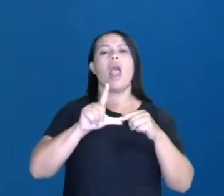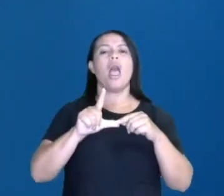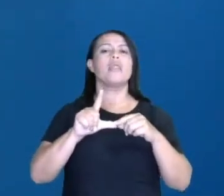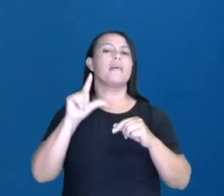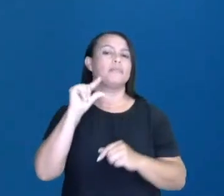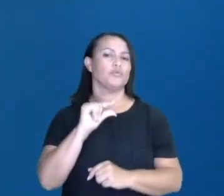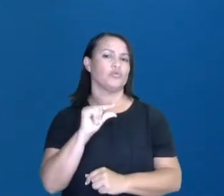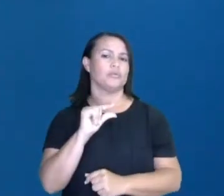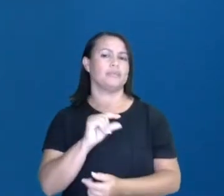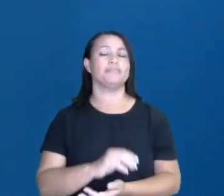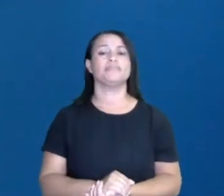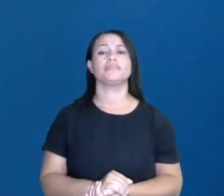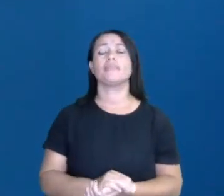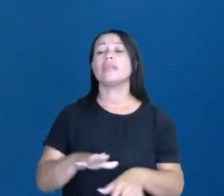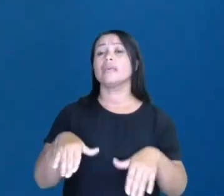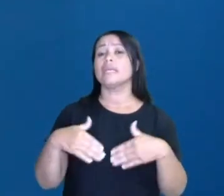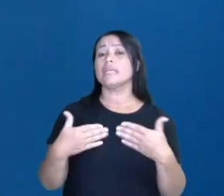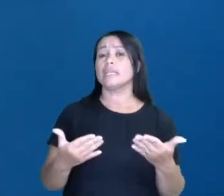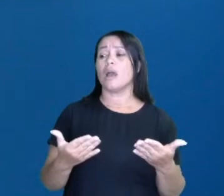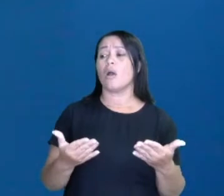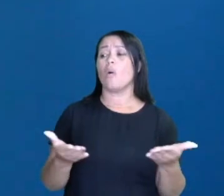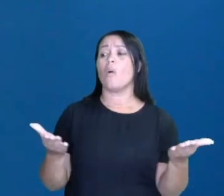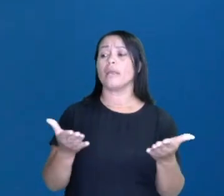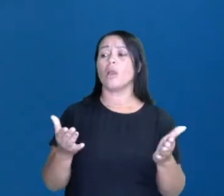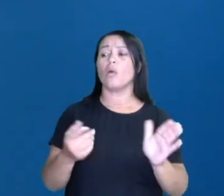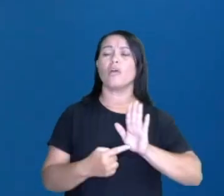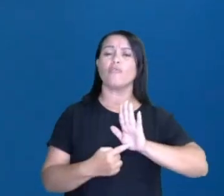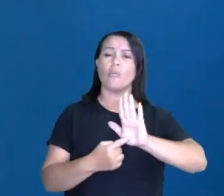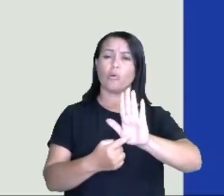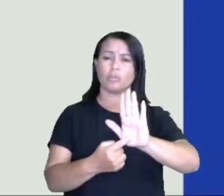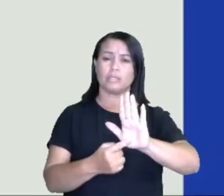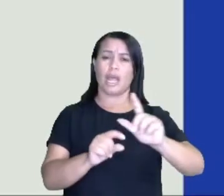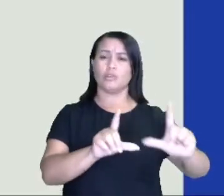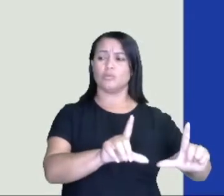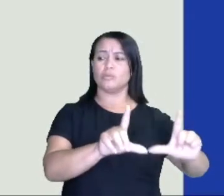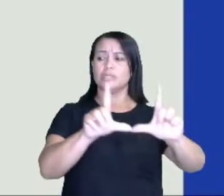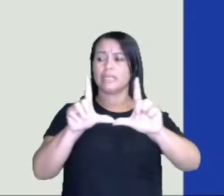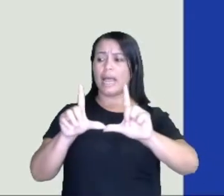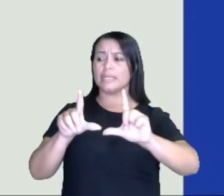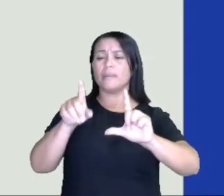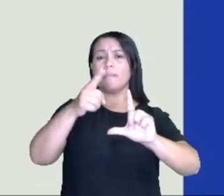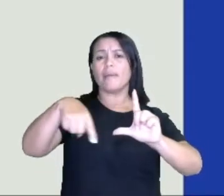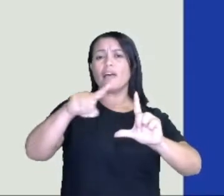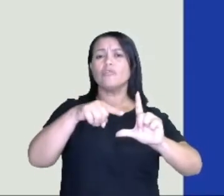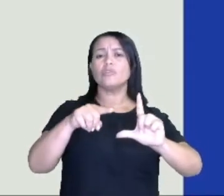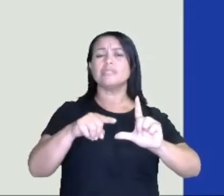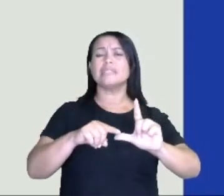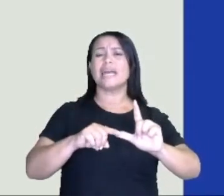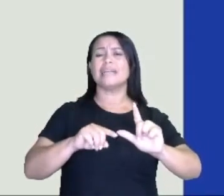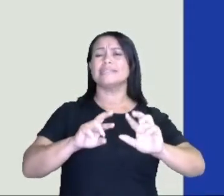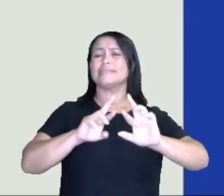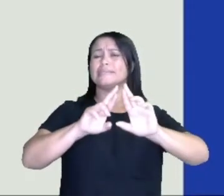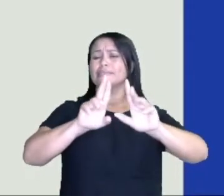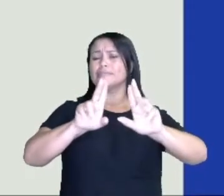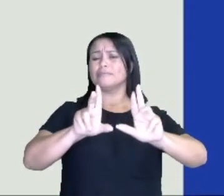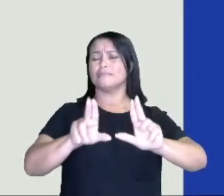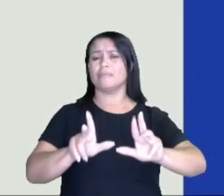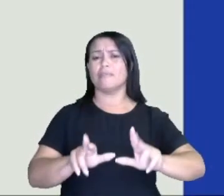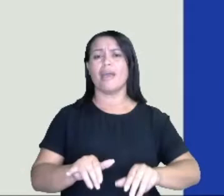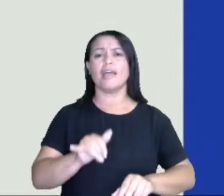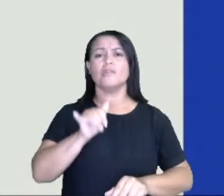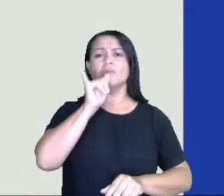minúscula. Gente, aqui eu vou mostrar no slide para vocês vários exemplos